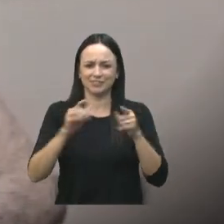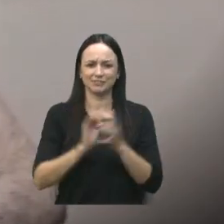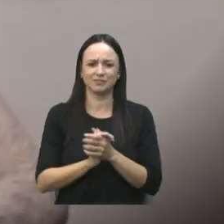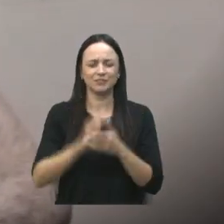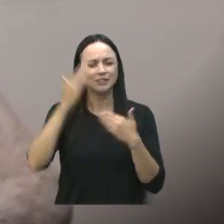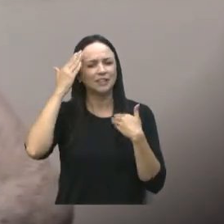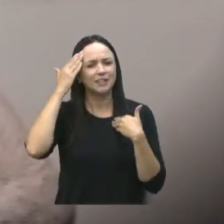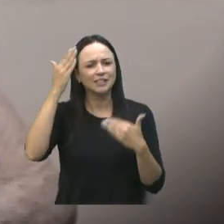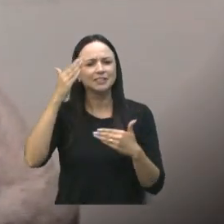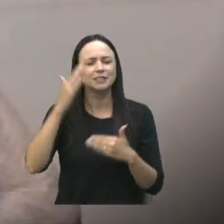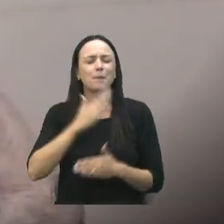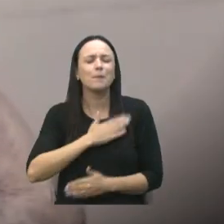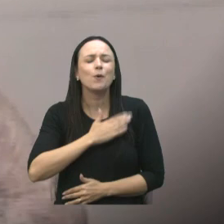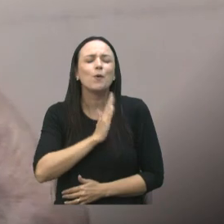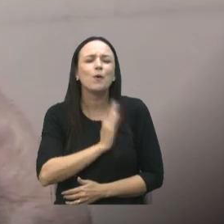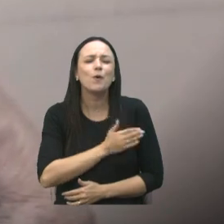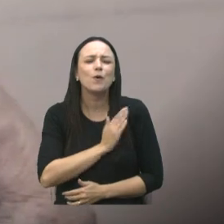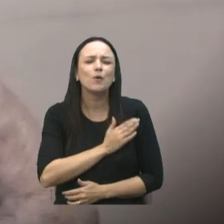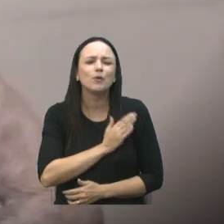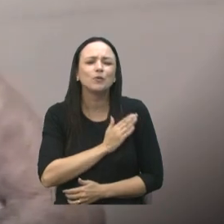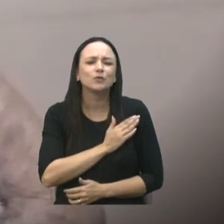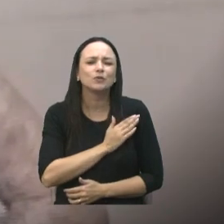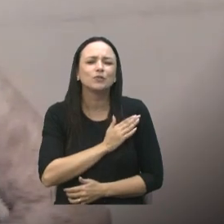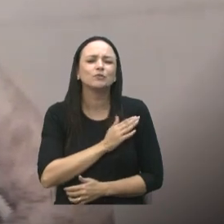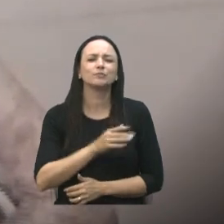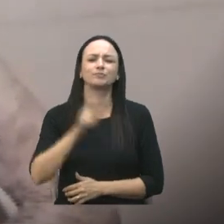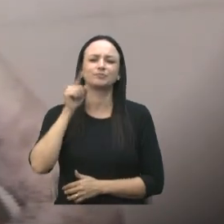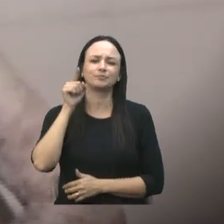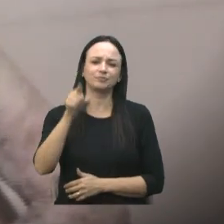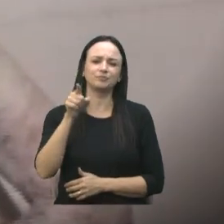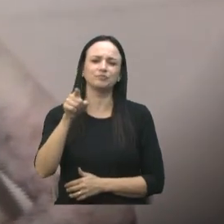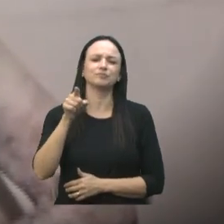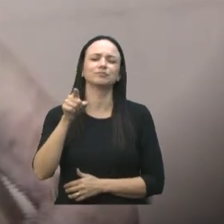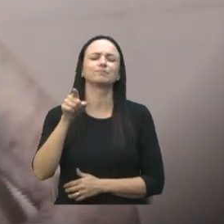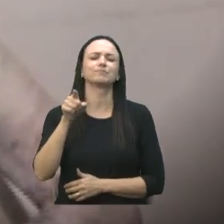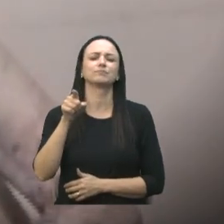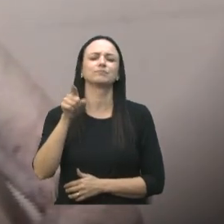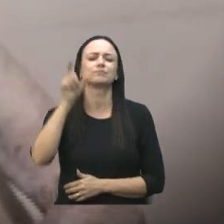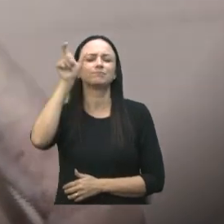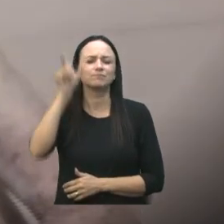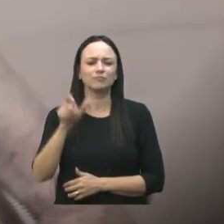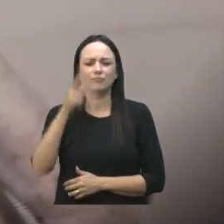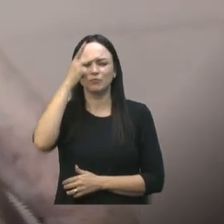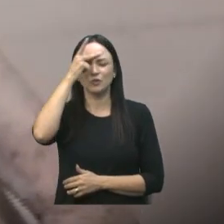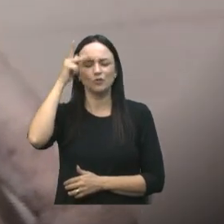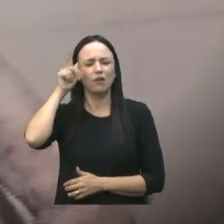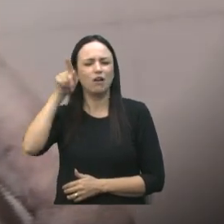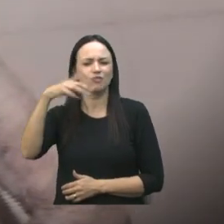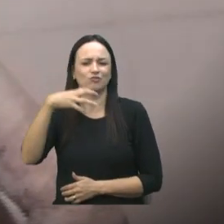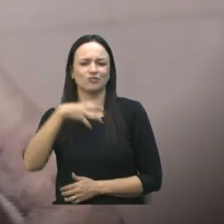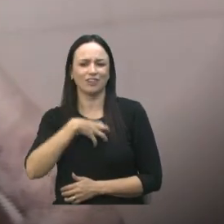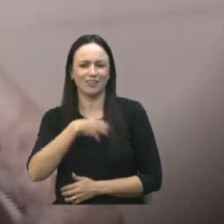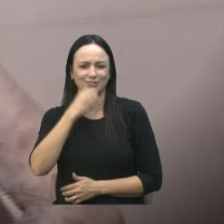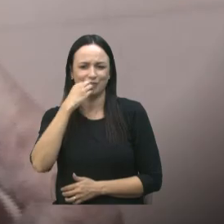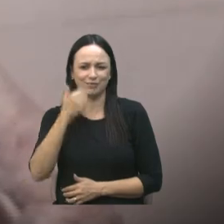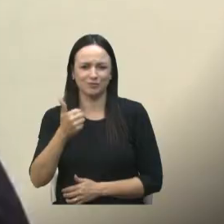agradeço todo o meu coração de você ser desse tipo, do jeito que você é, tá bom?